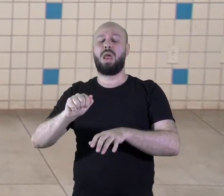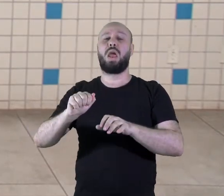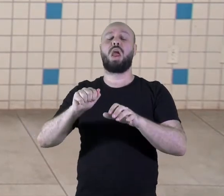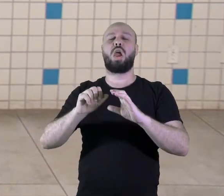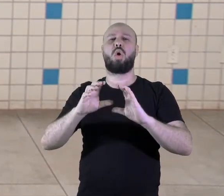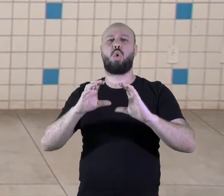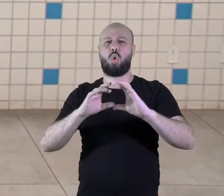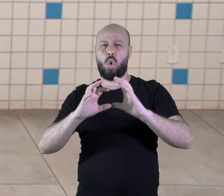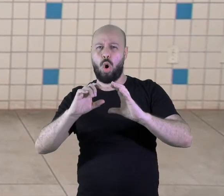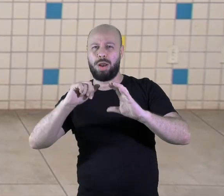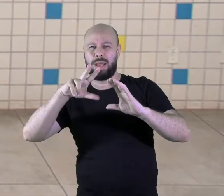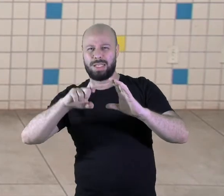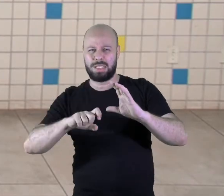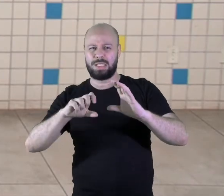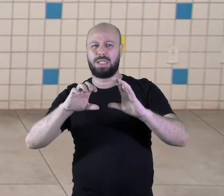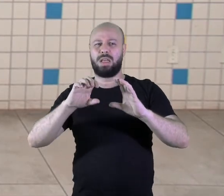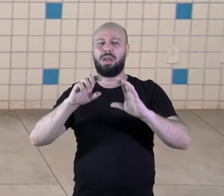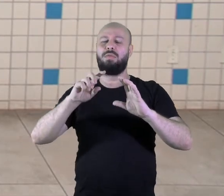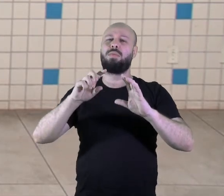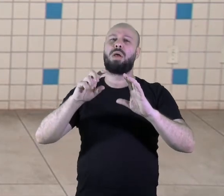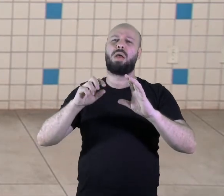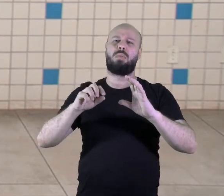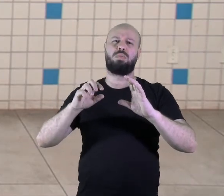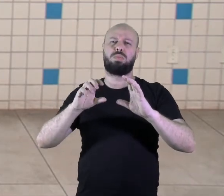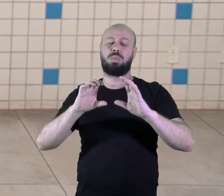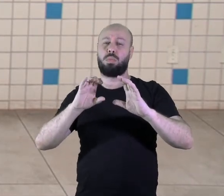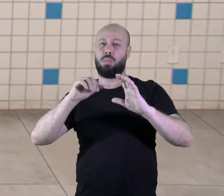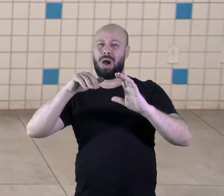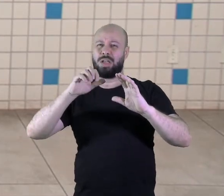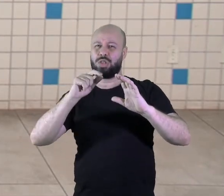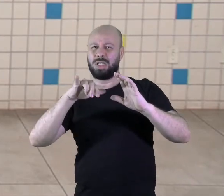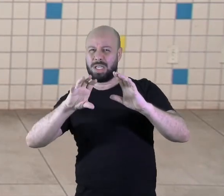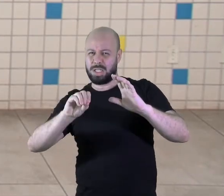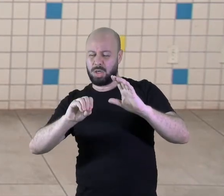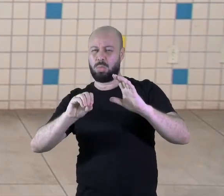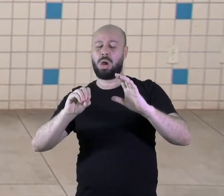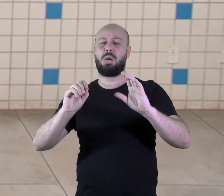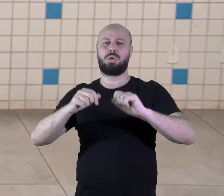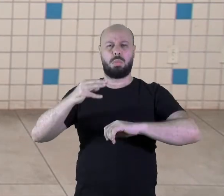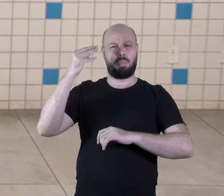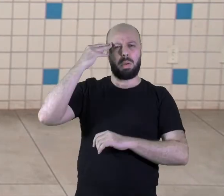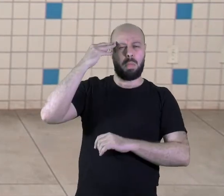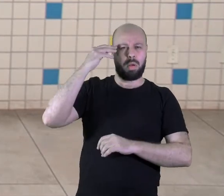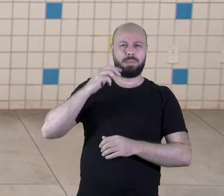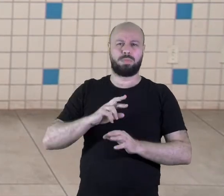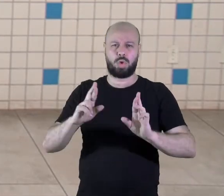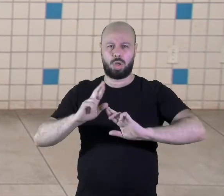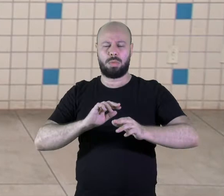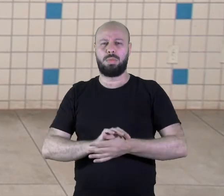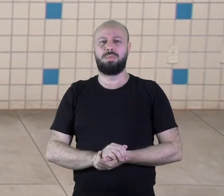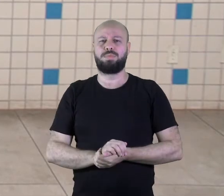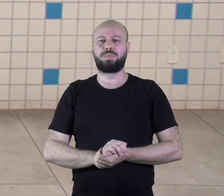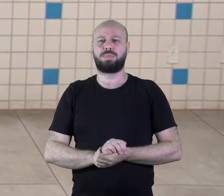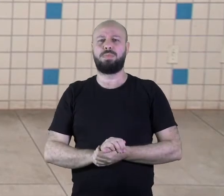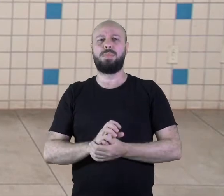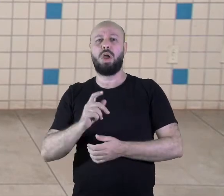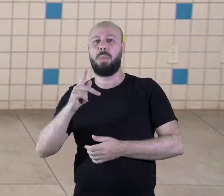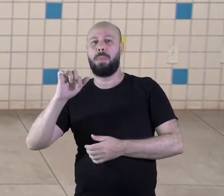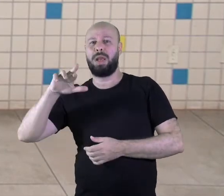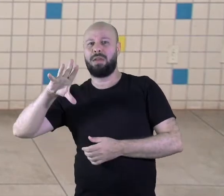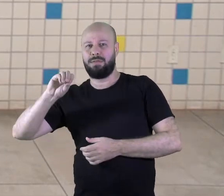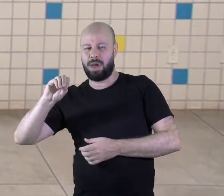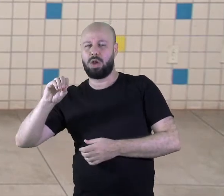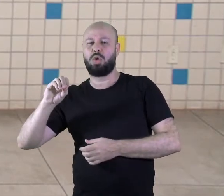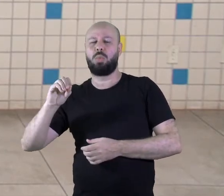está relacionado com a memória, né? Então essas são as principais divisões do sistema nervoso periférico,